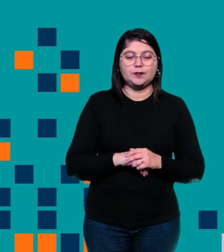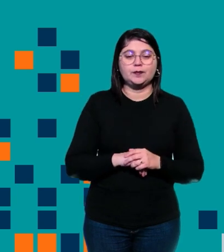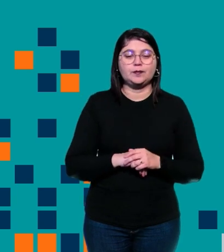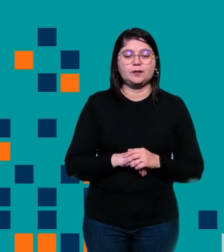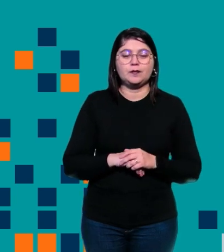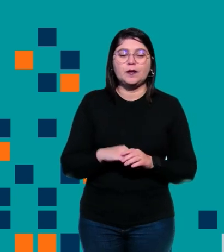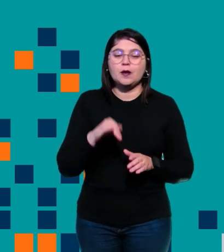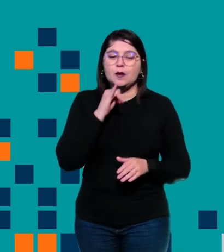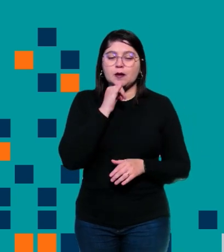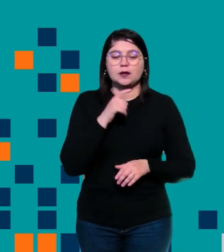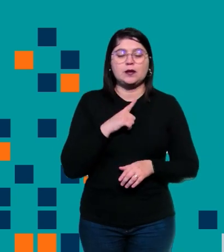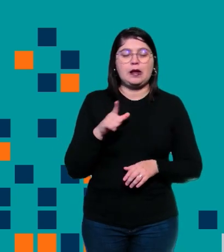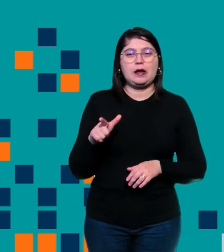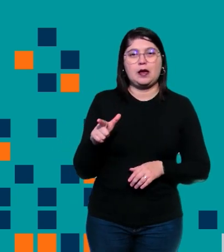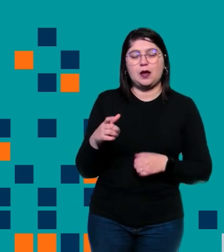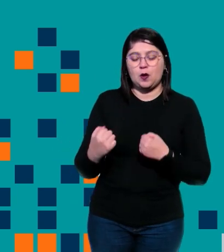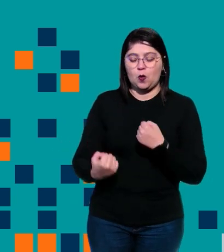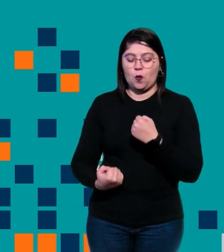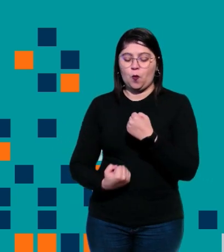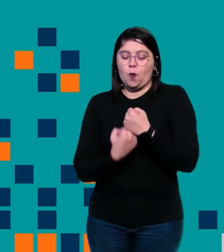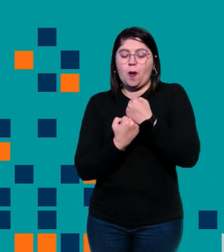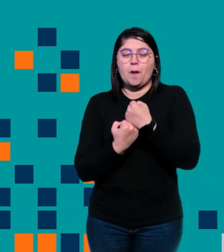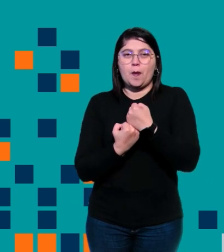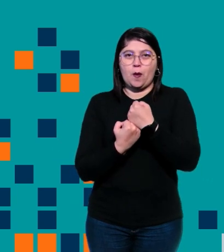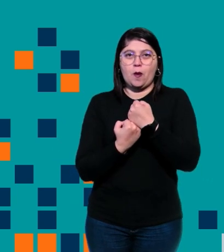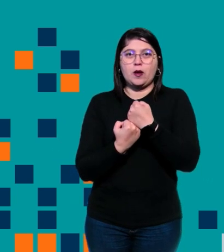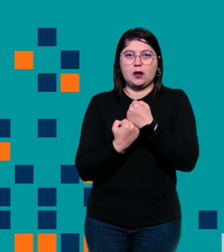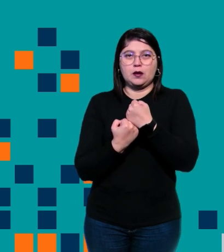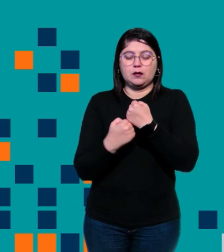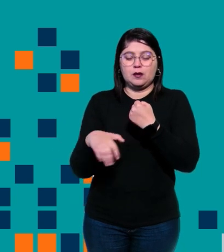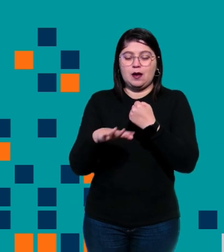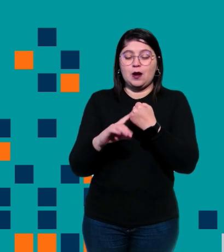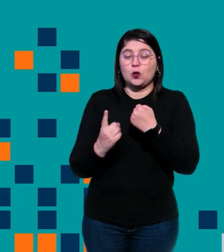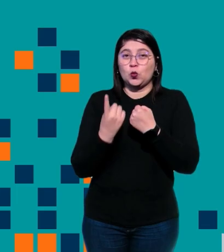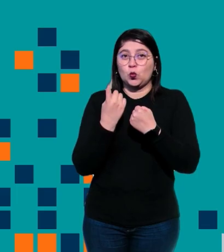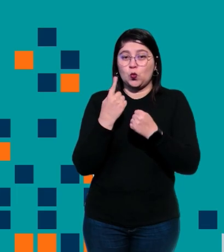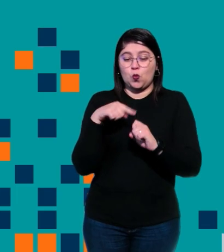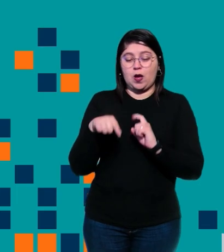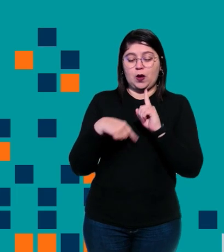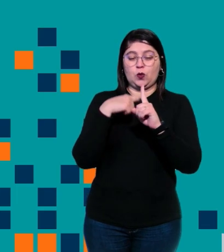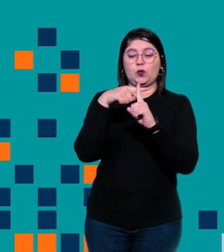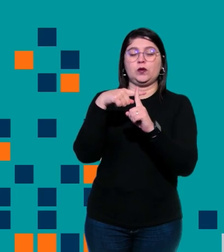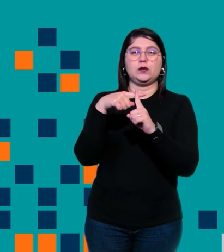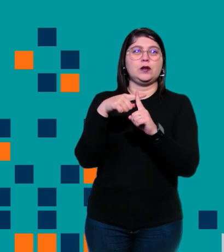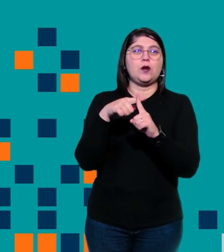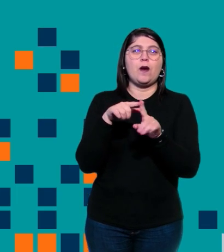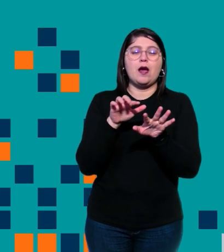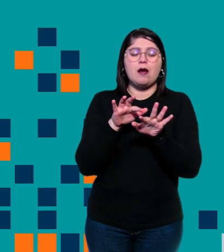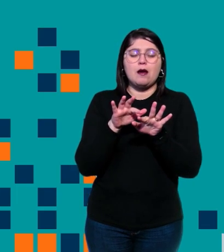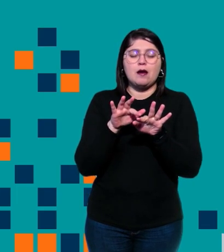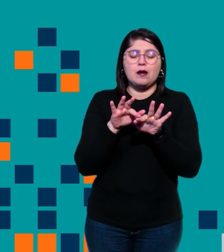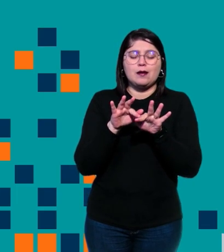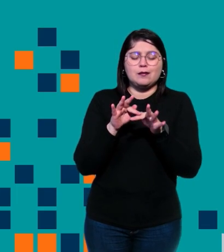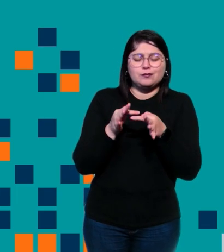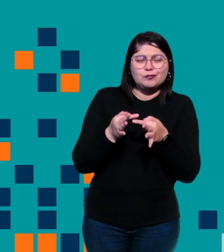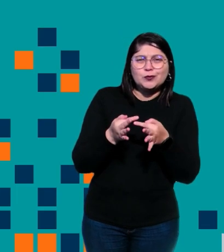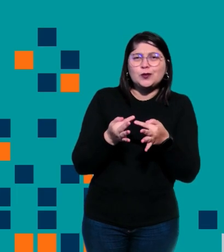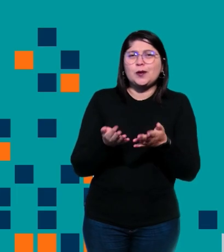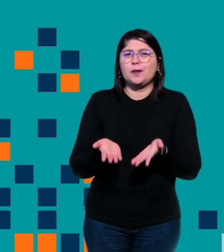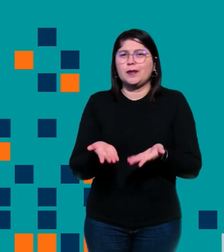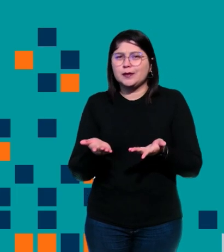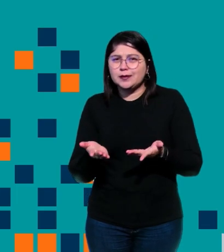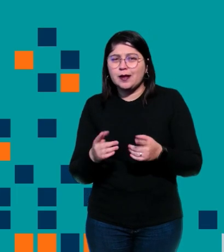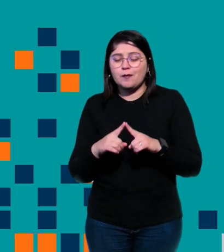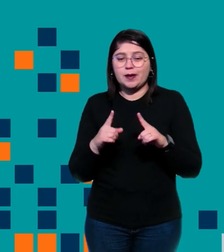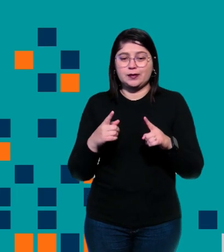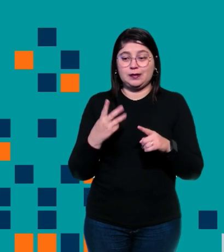apoiam no terreno e um pilar que é a cruz. Então, é muito sutil, muito leve, e foi todo montado em 3